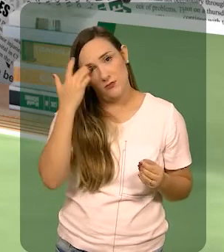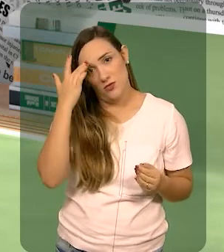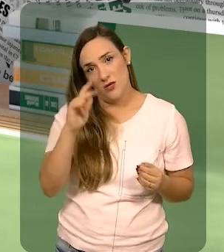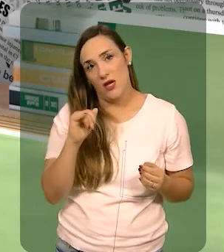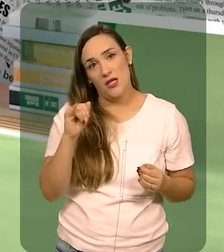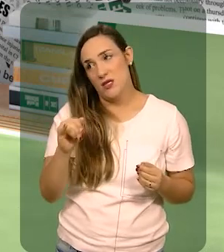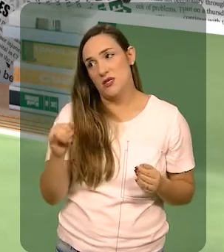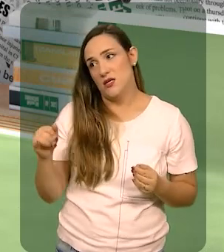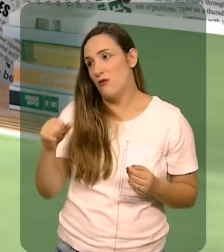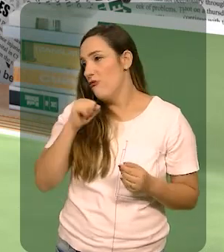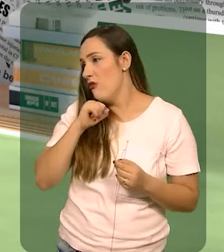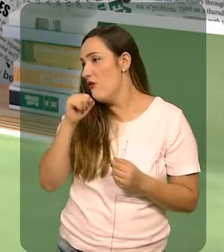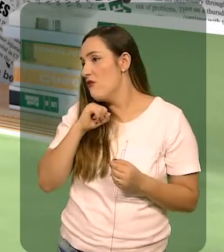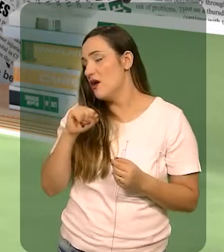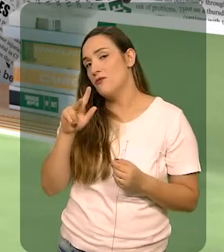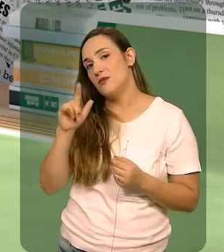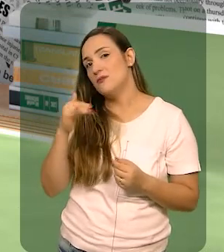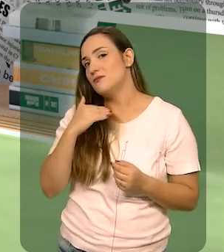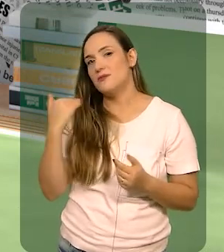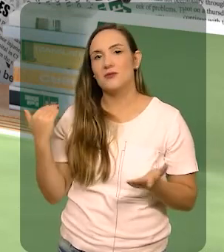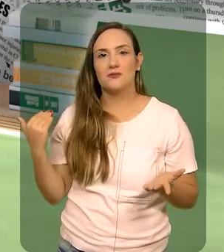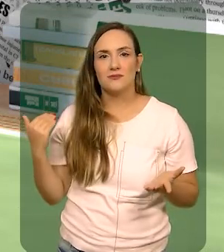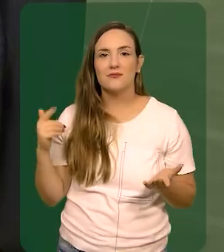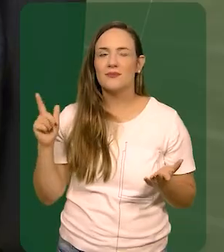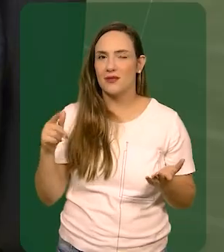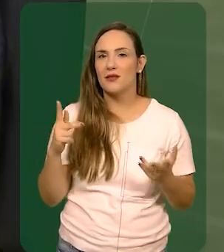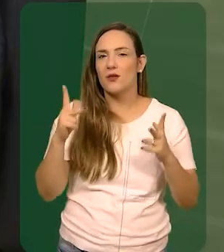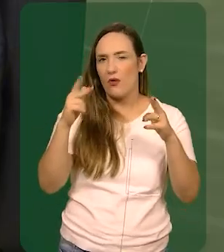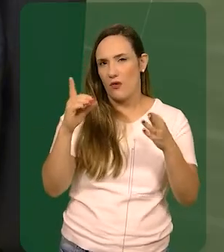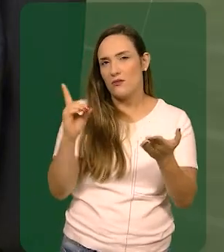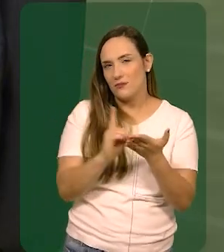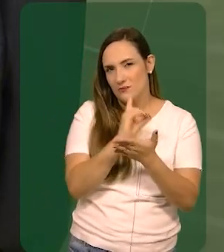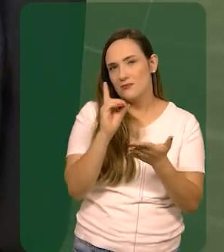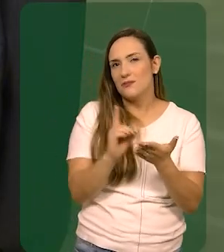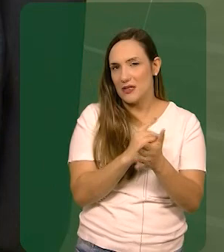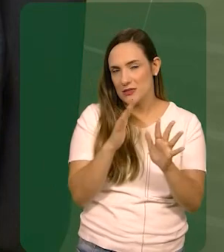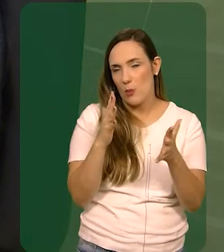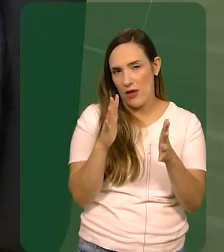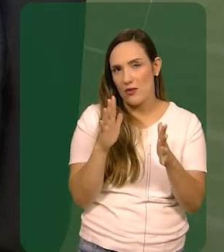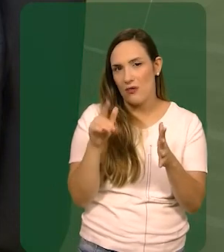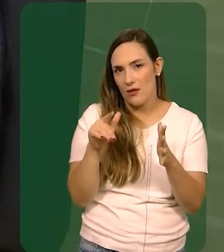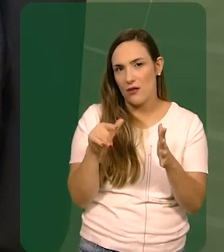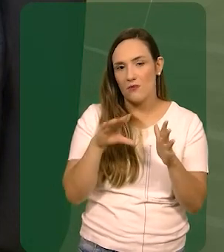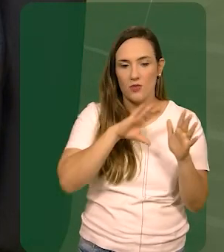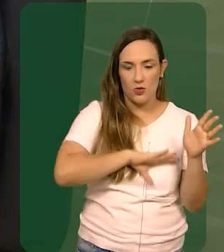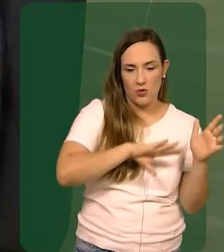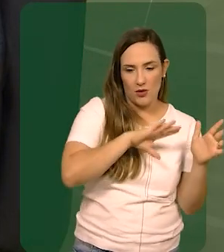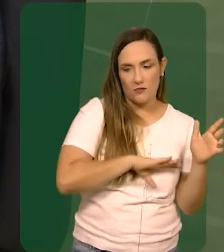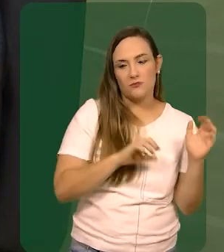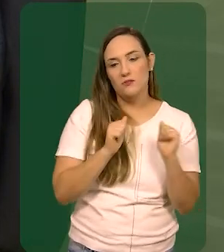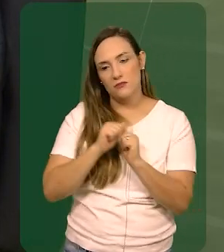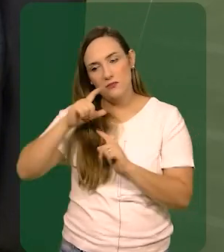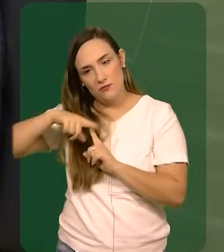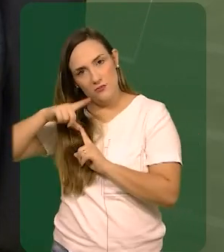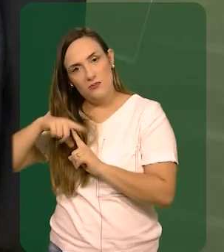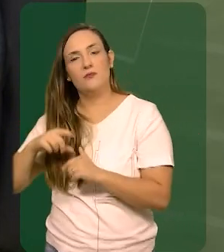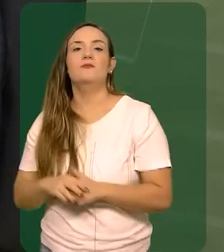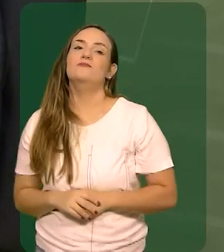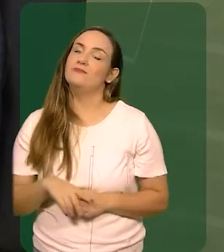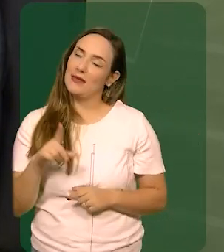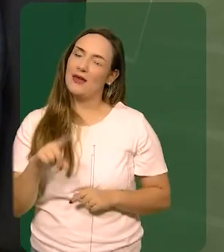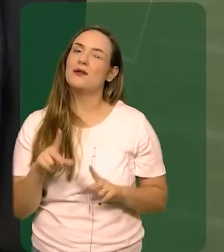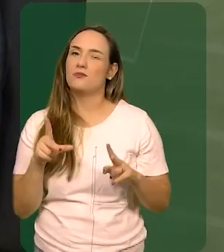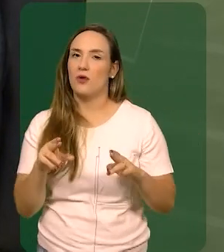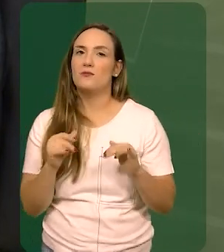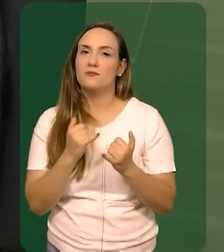documentar. Porque eu não sei se os anciãos vão viver para sempre. Claro como se a gente fosse fazer um dicionário, então, que tem de português, fazer